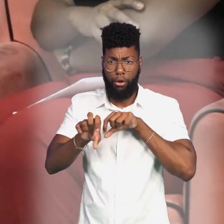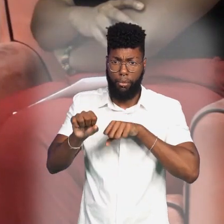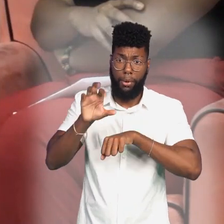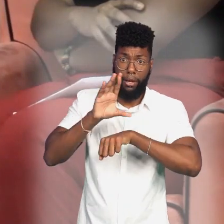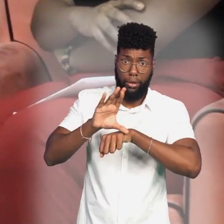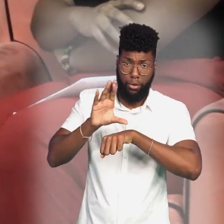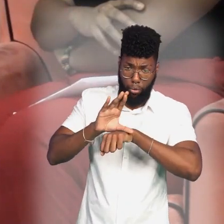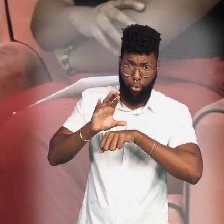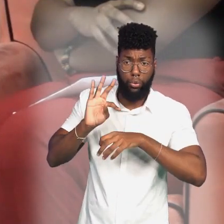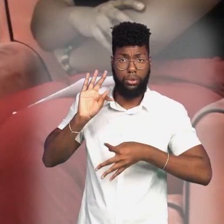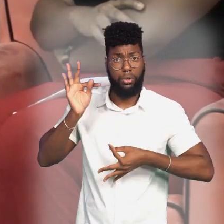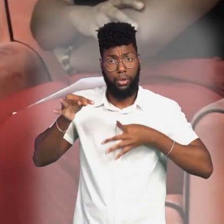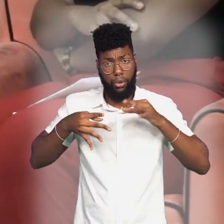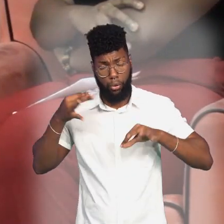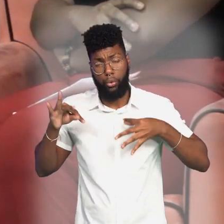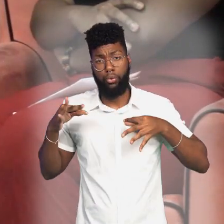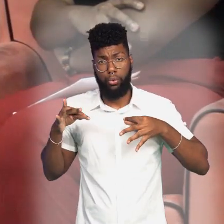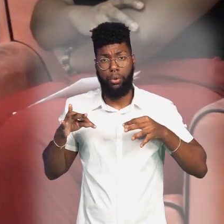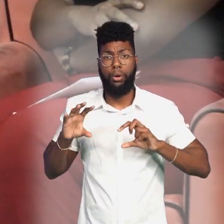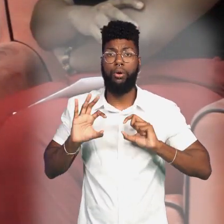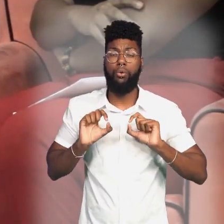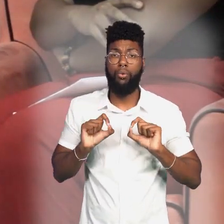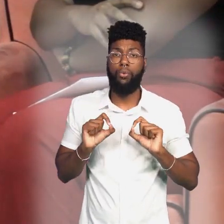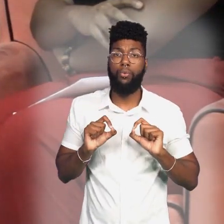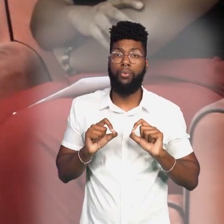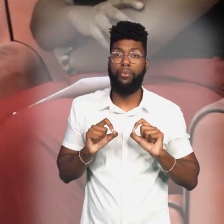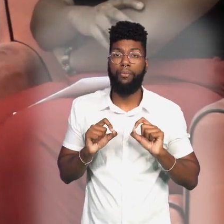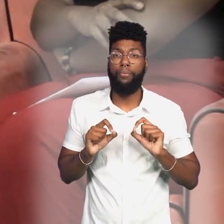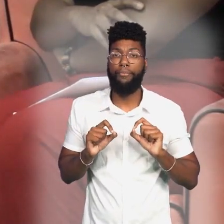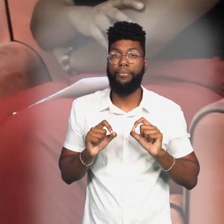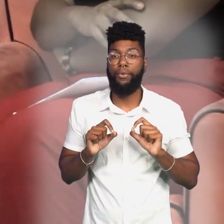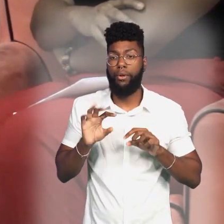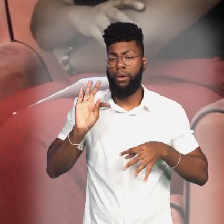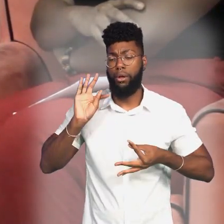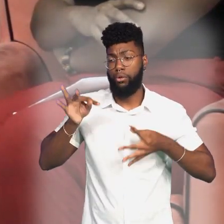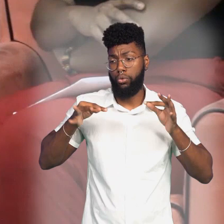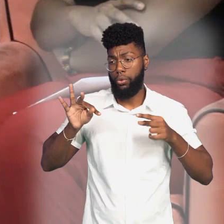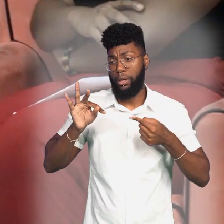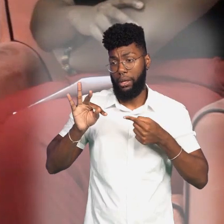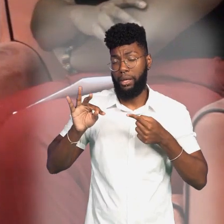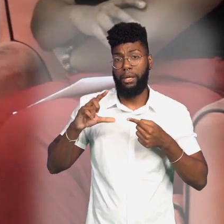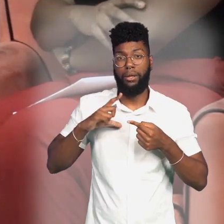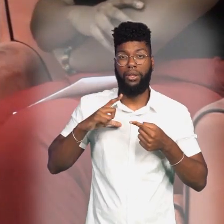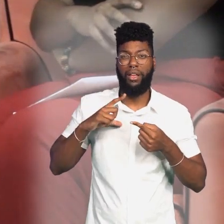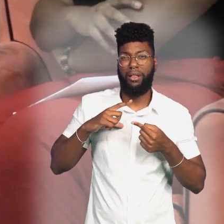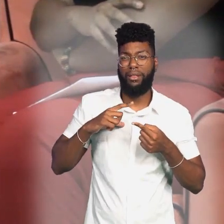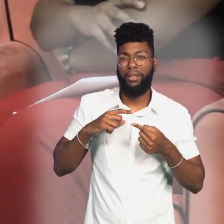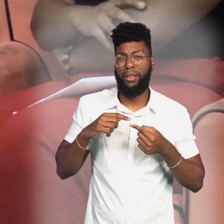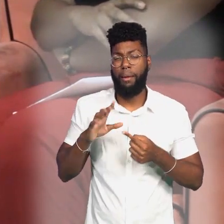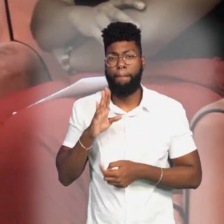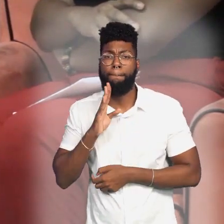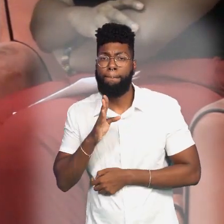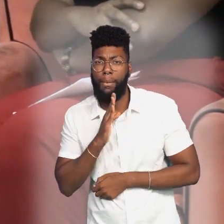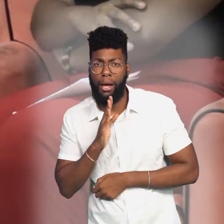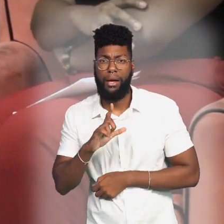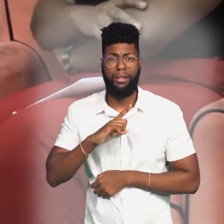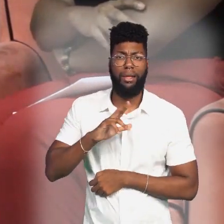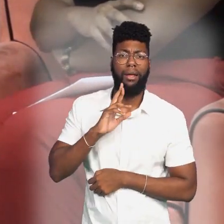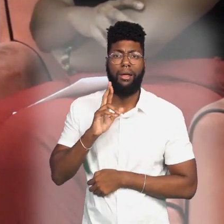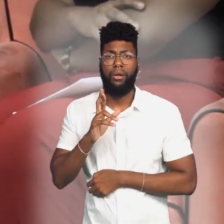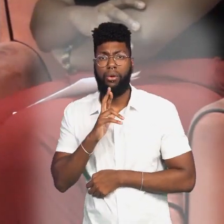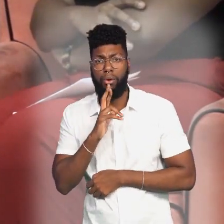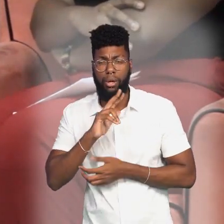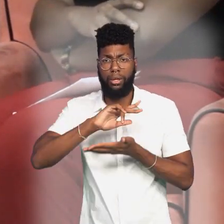curso de hotelaria e turismo, além de turismo, tem bar, restaurante